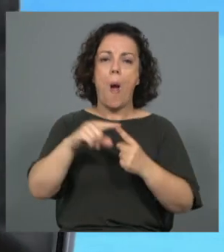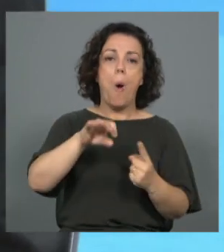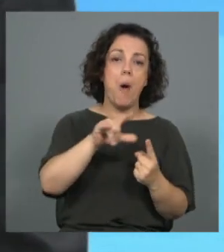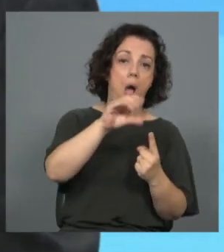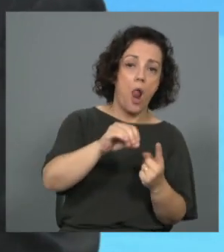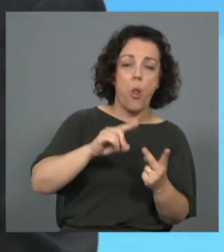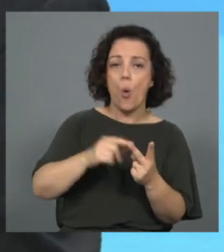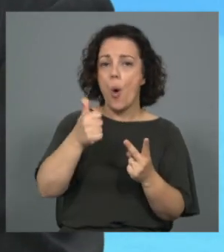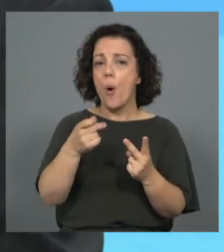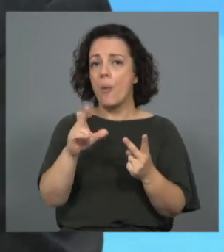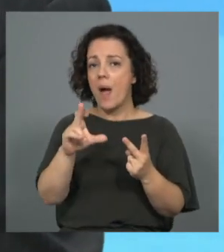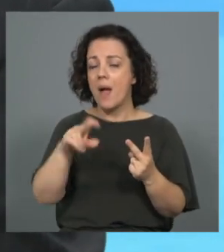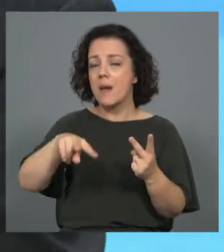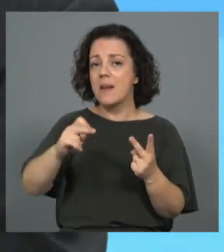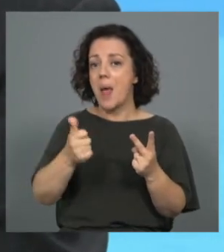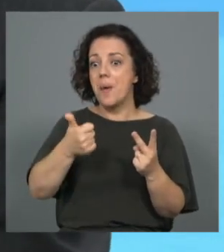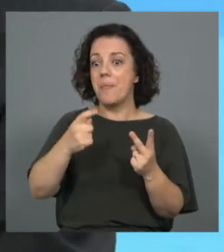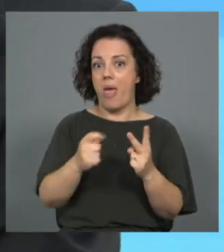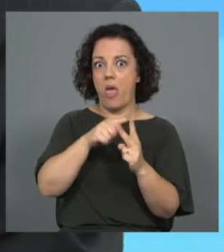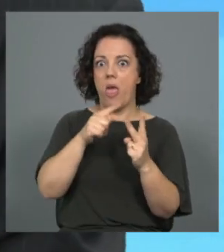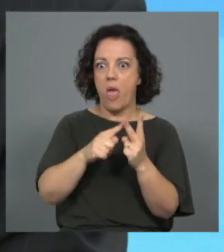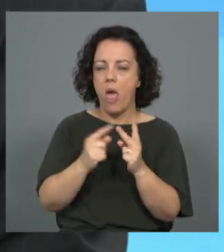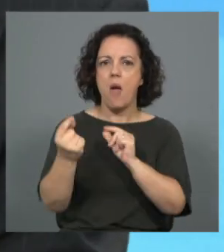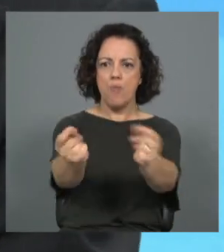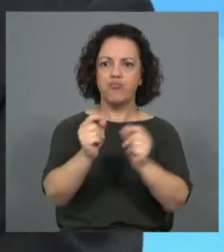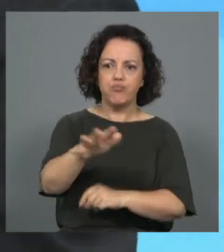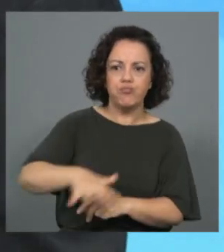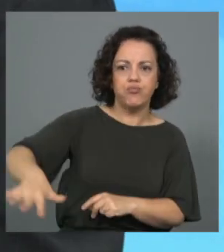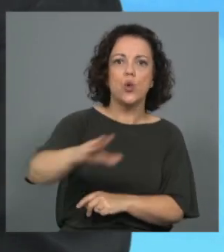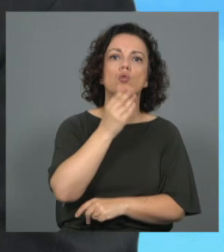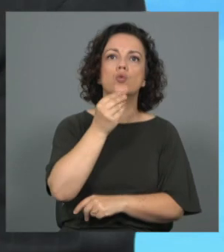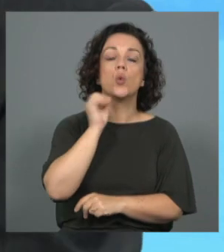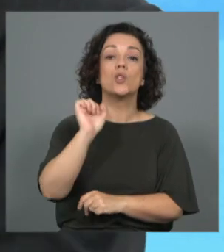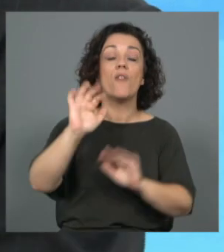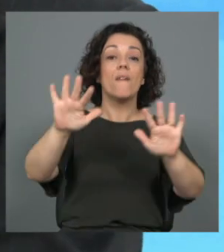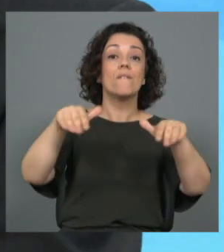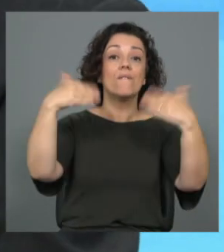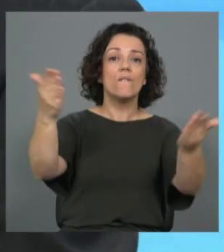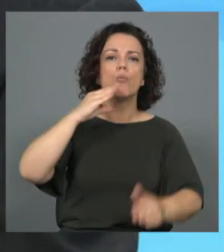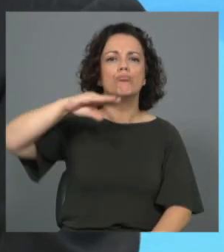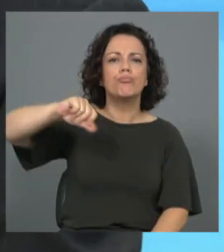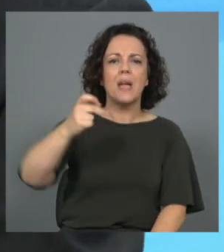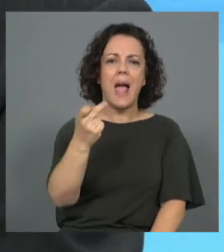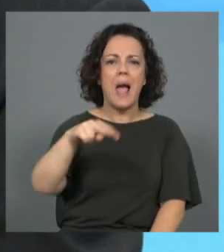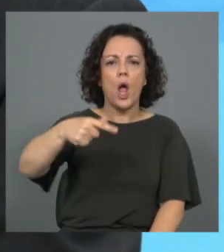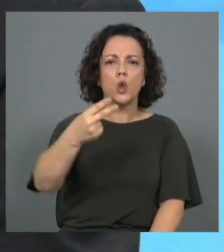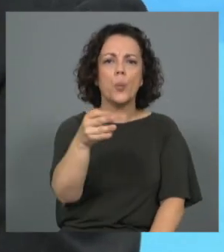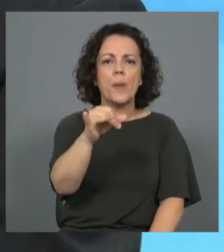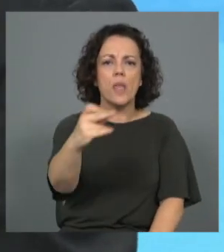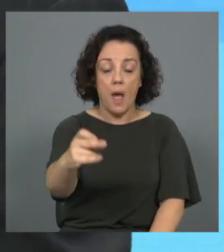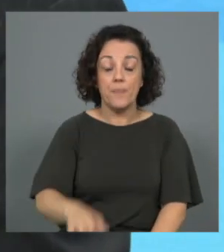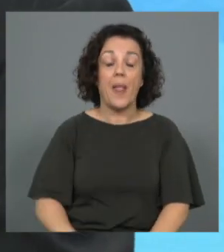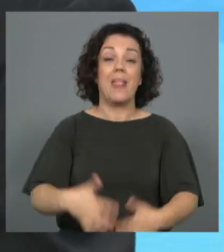tiveram com estes judeus que estavam em Antioquia, fora de Jerusalém. Então o que é que aconteceu? Paulo e